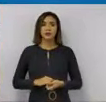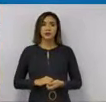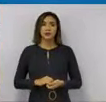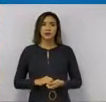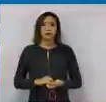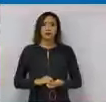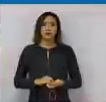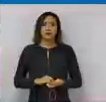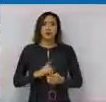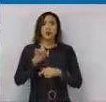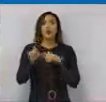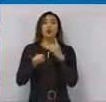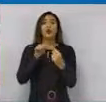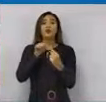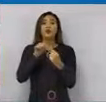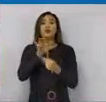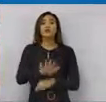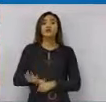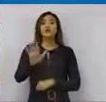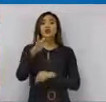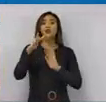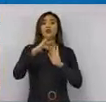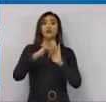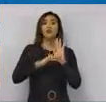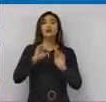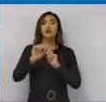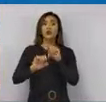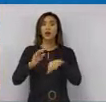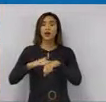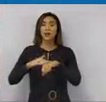Bom, o objetivo geral do programa é melhorar as